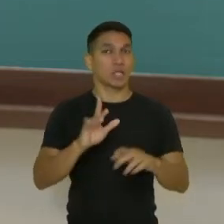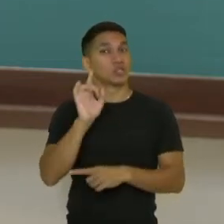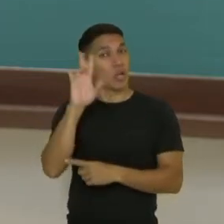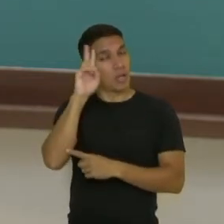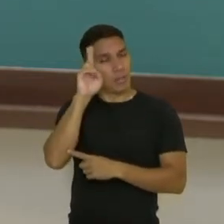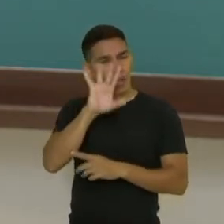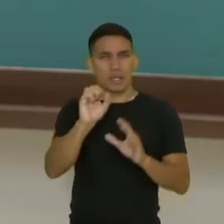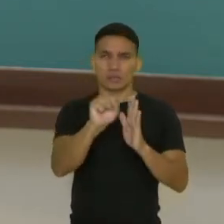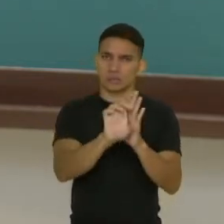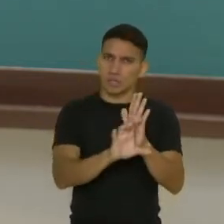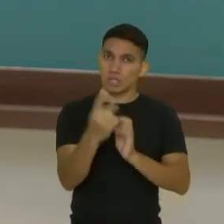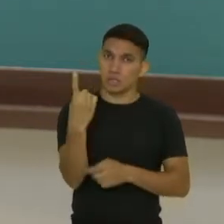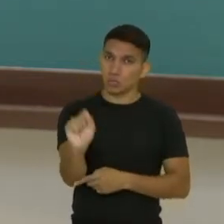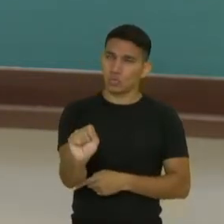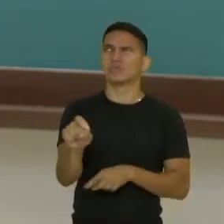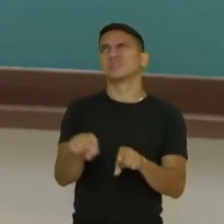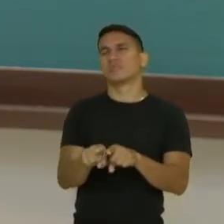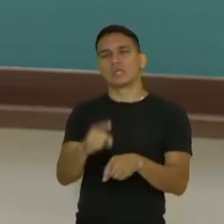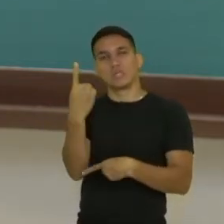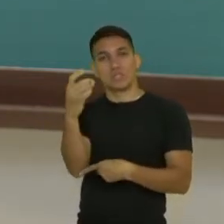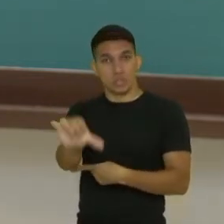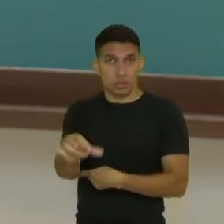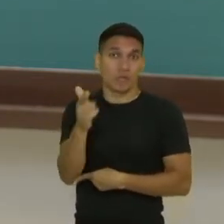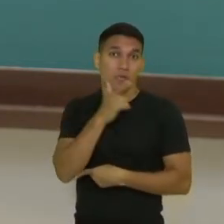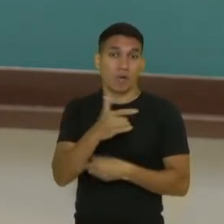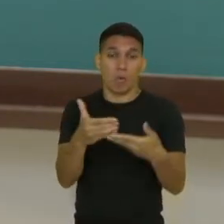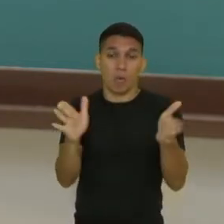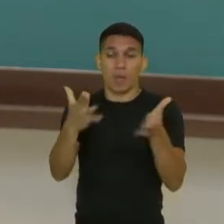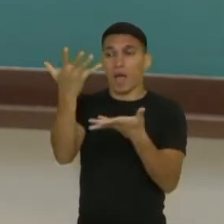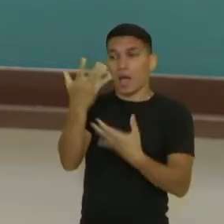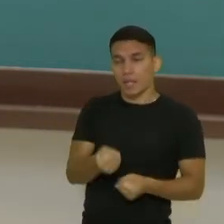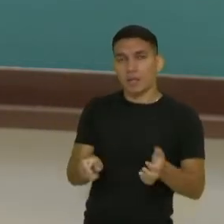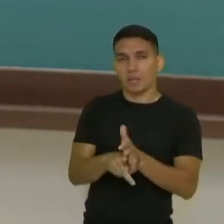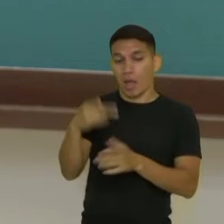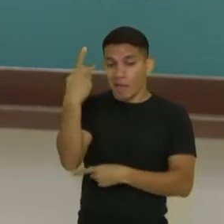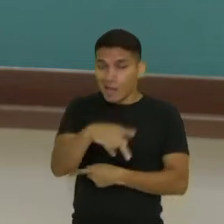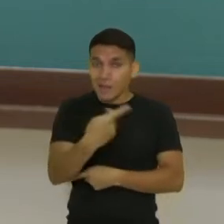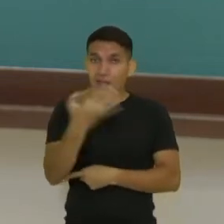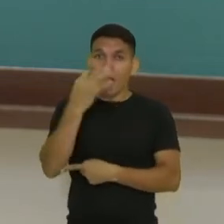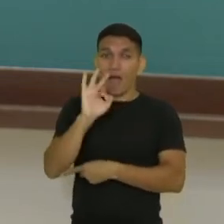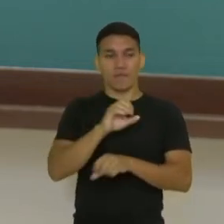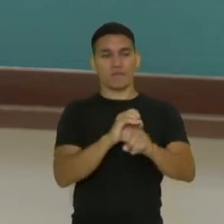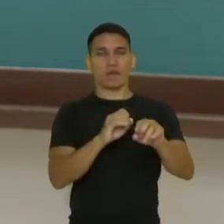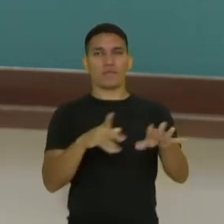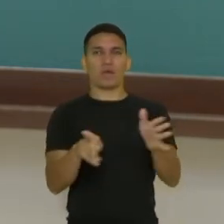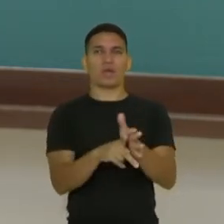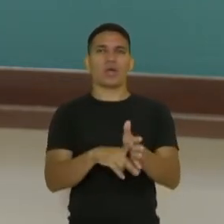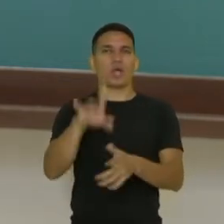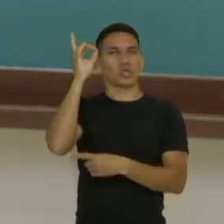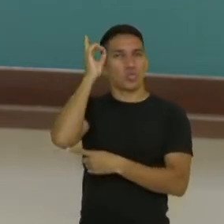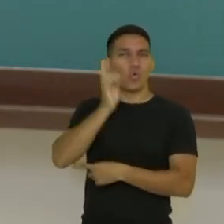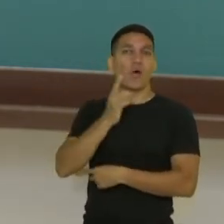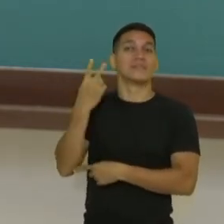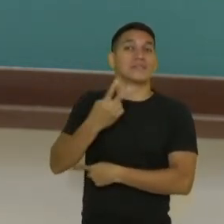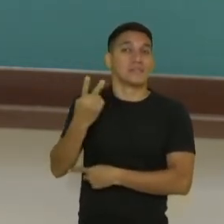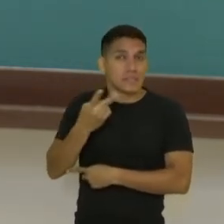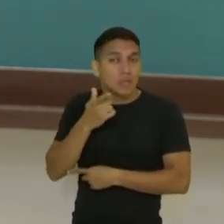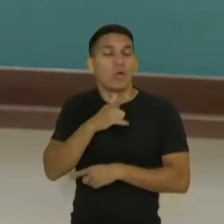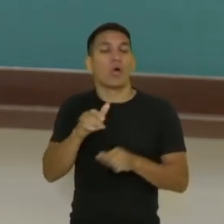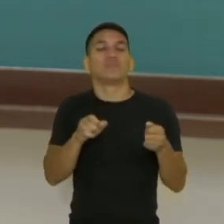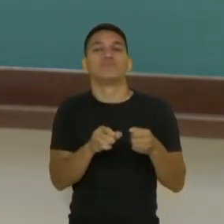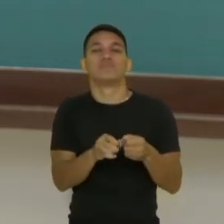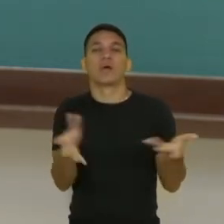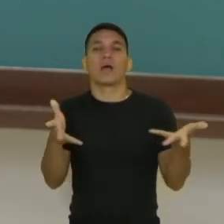XVIII e XIX, que nós temos a abertura do país para que viesse a missão francesa para o Brasil através de Dom Pedro II, e daí